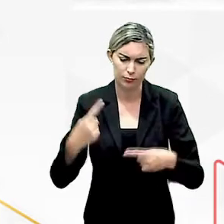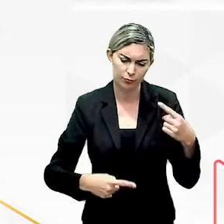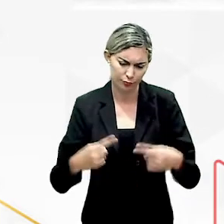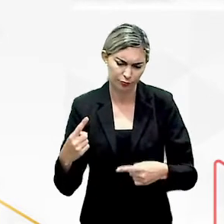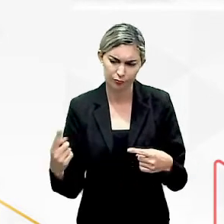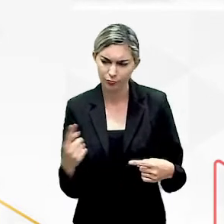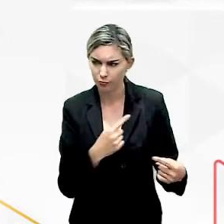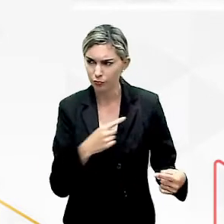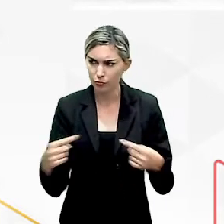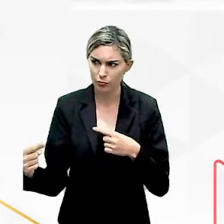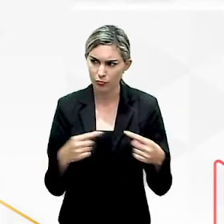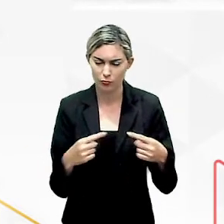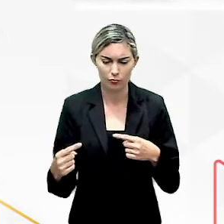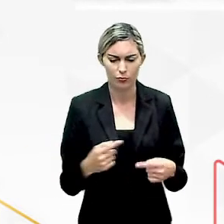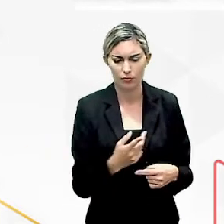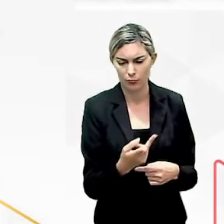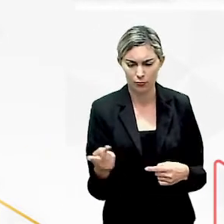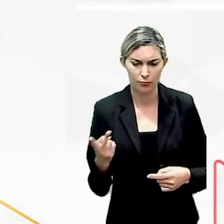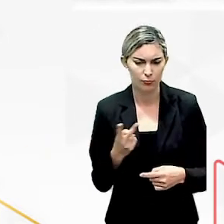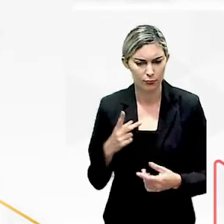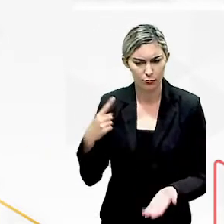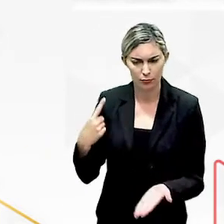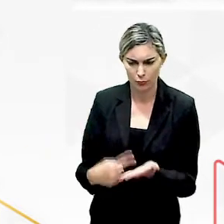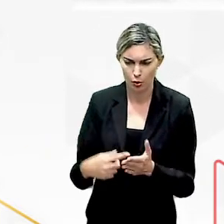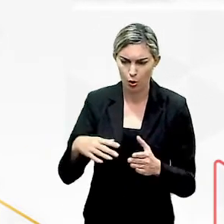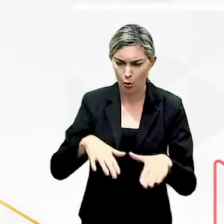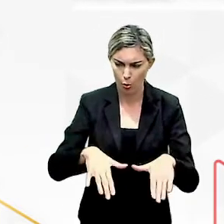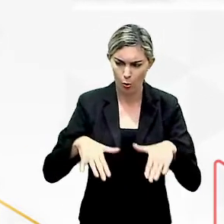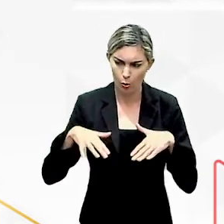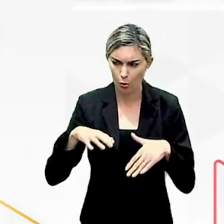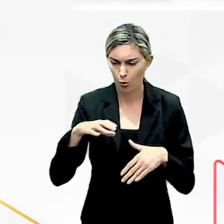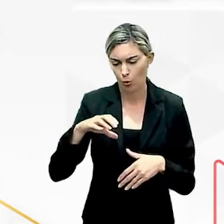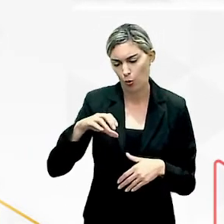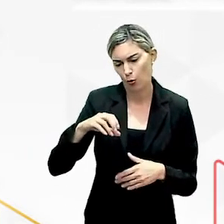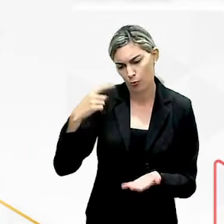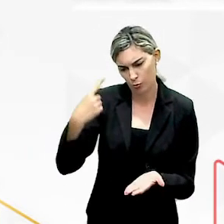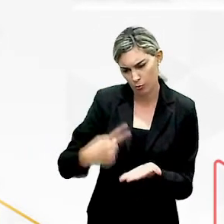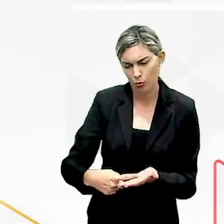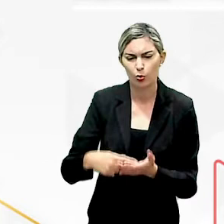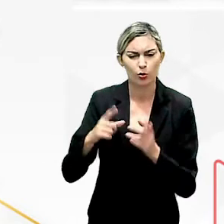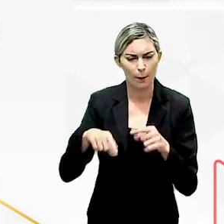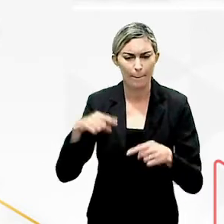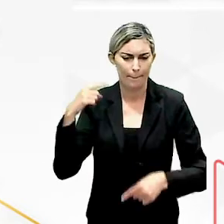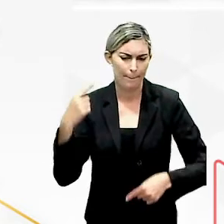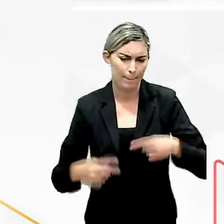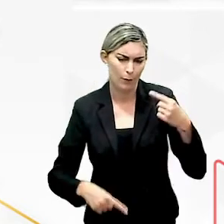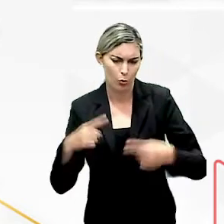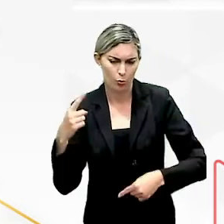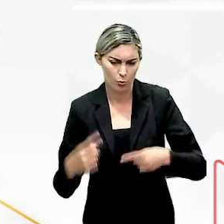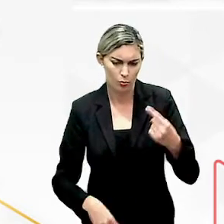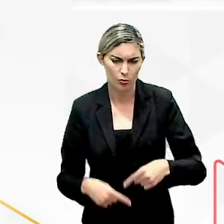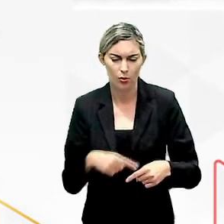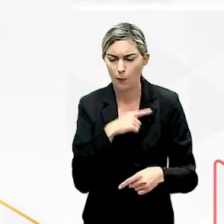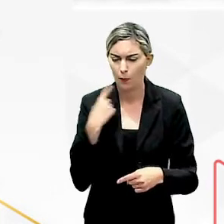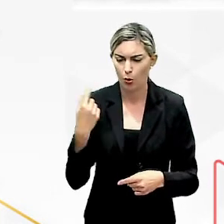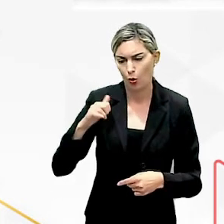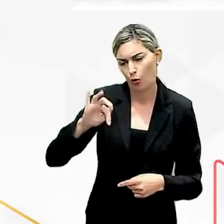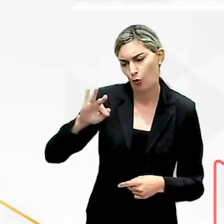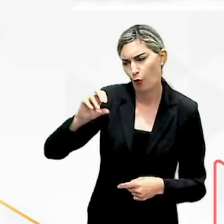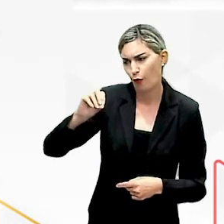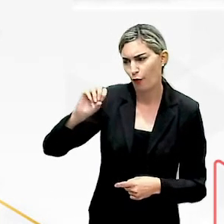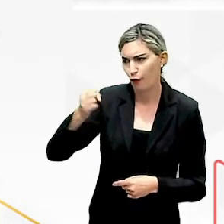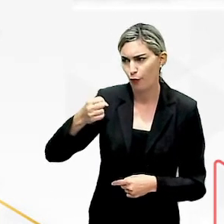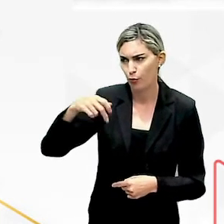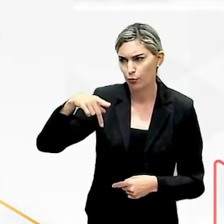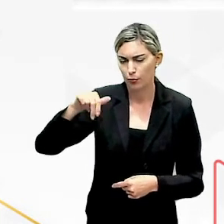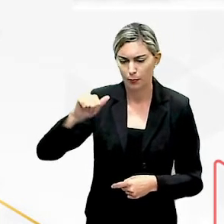conflituem entre si, né, buscar fazer uma corte, buscar fazer um acordo. Era um cara muito político. Morre Afonso Pena, nem sem terminar